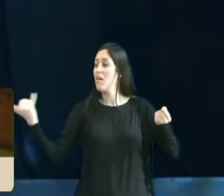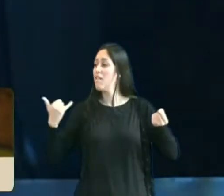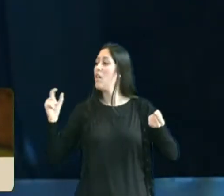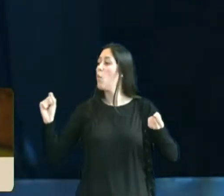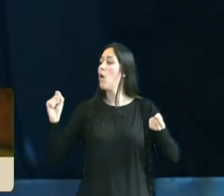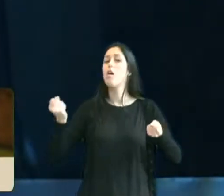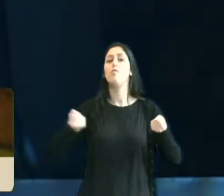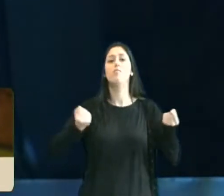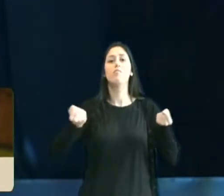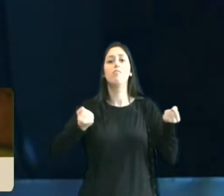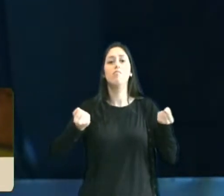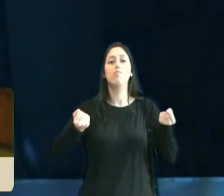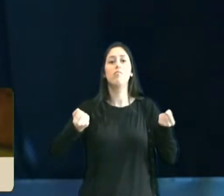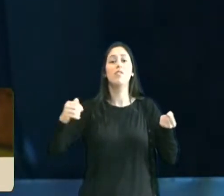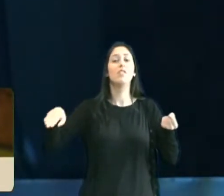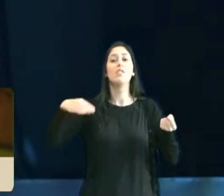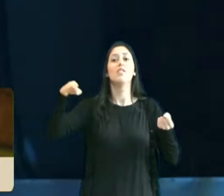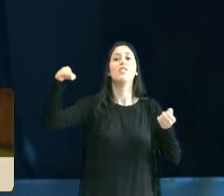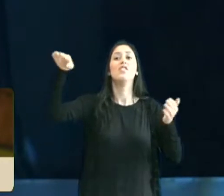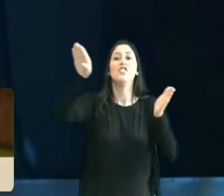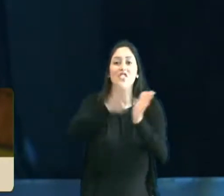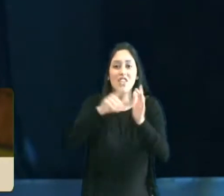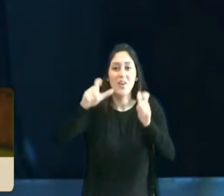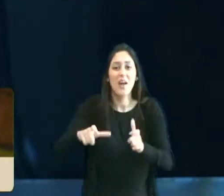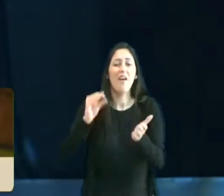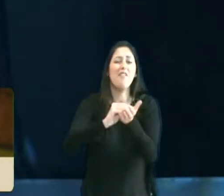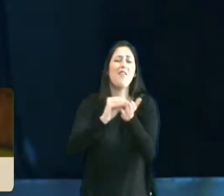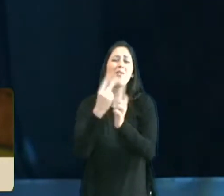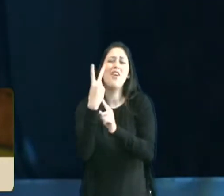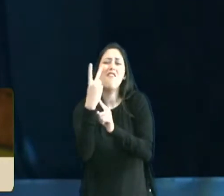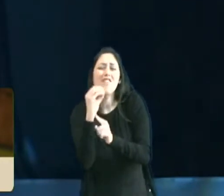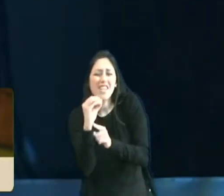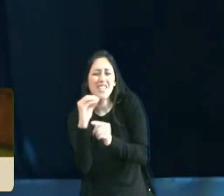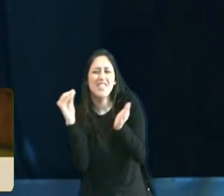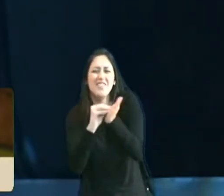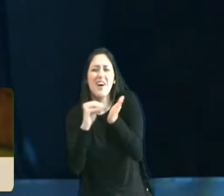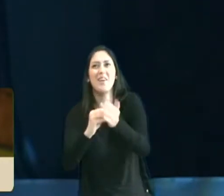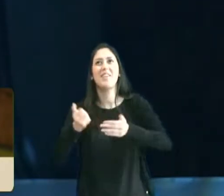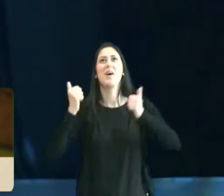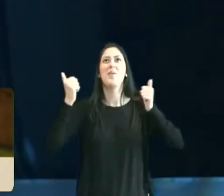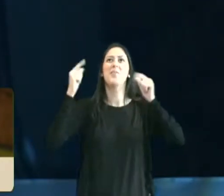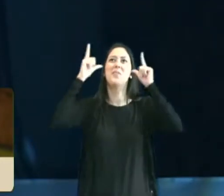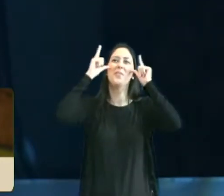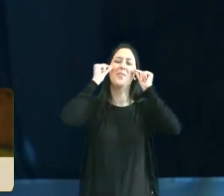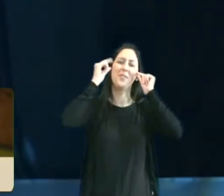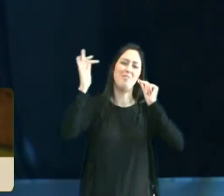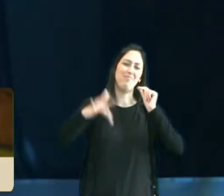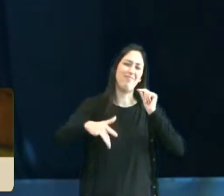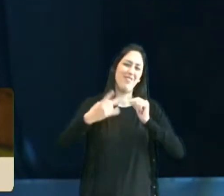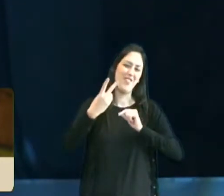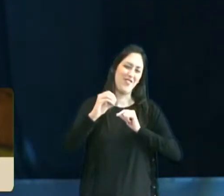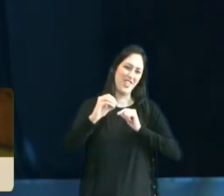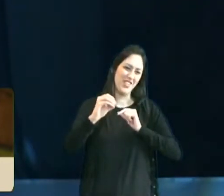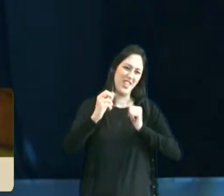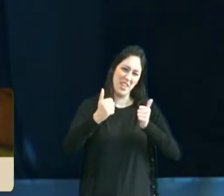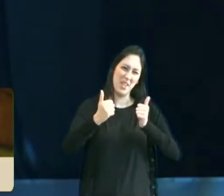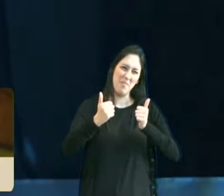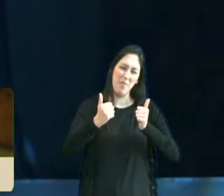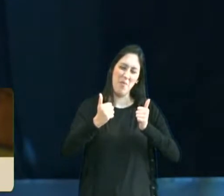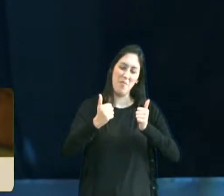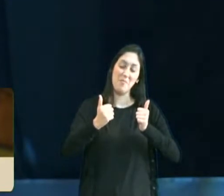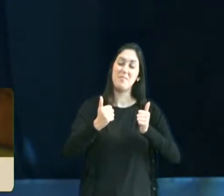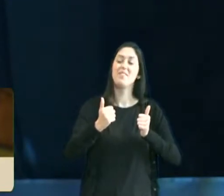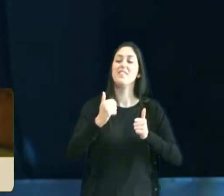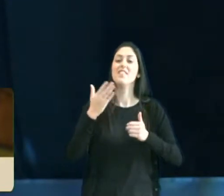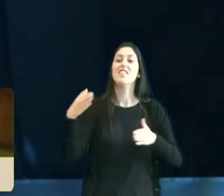chegou no lugar, tinham sobrado 20, eu falei, foi bom demais. Quando eu voltei da pregação, tinha 200 de novo,